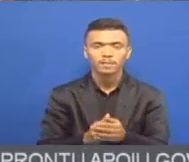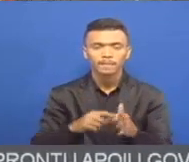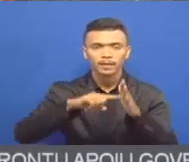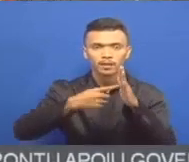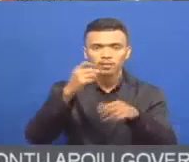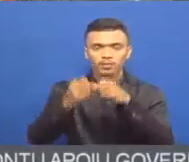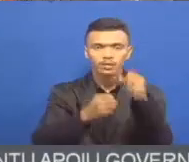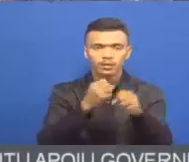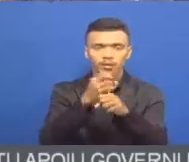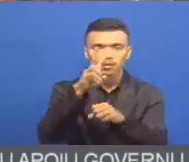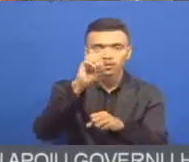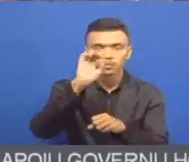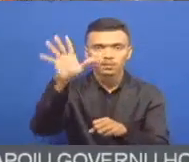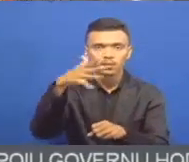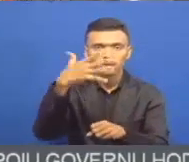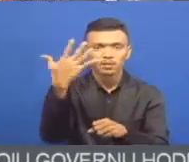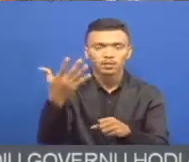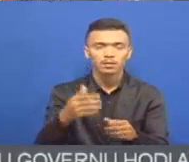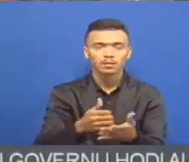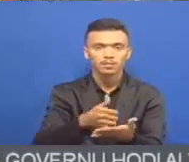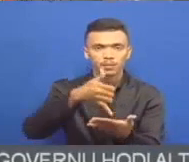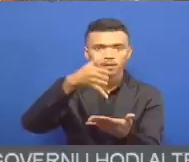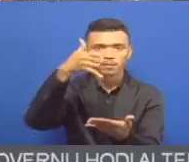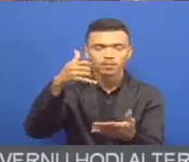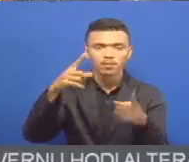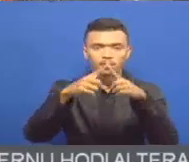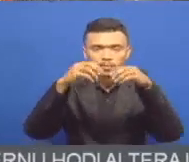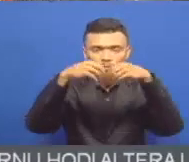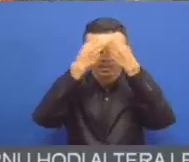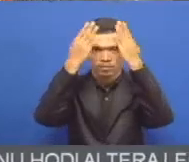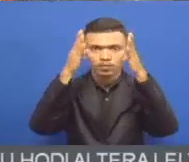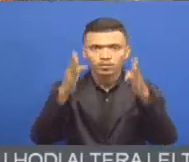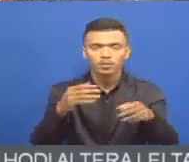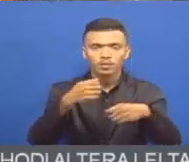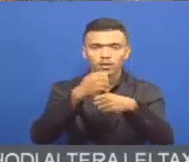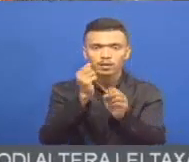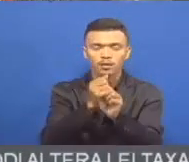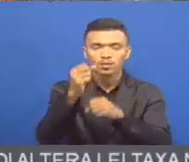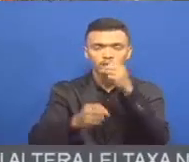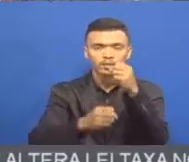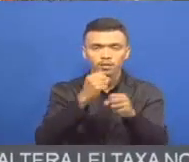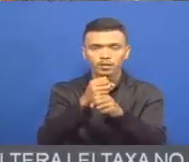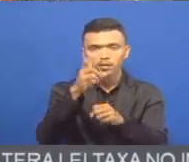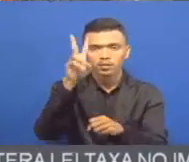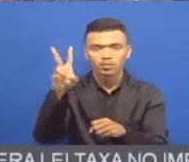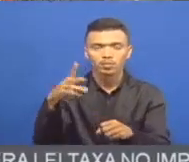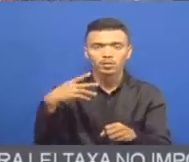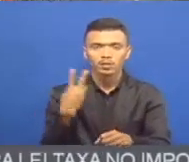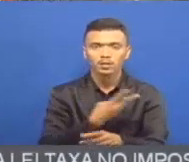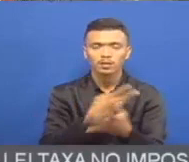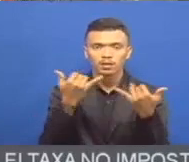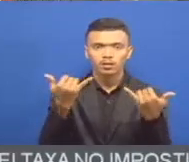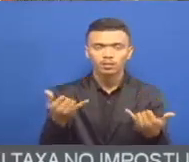tiran 2015 e prêmio dane ba melhor professor nene halau tinan kada tinan rua. Então, ita agora